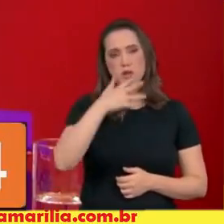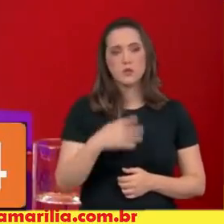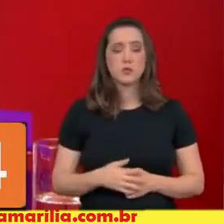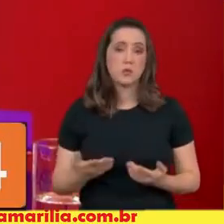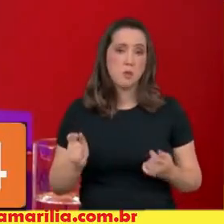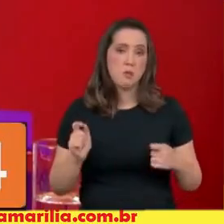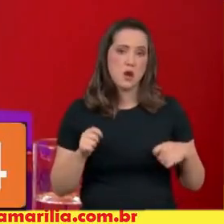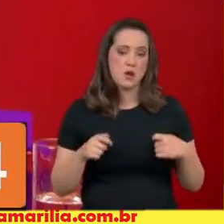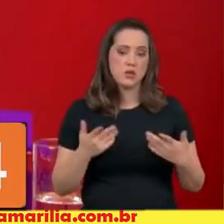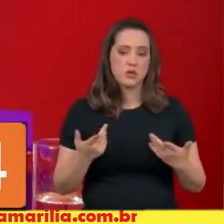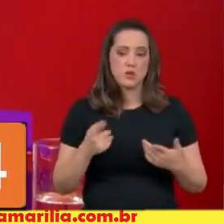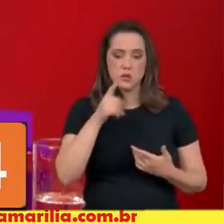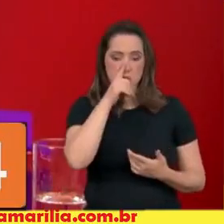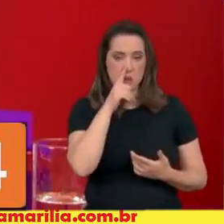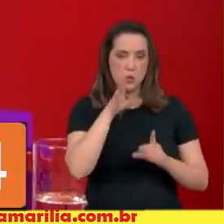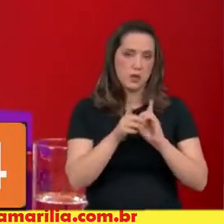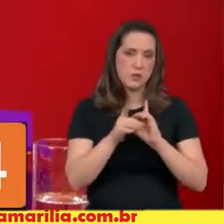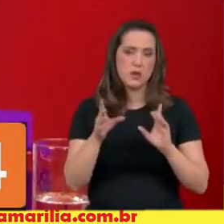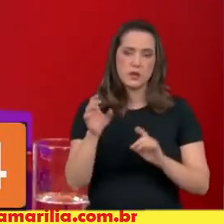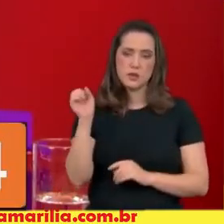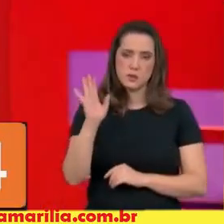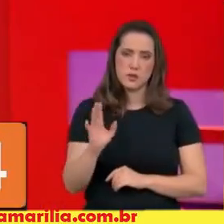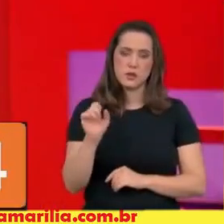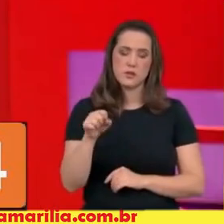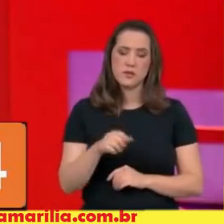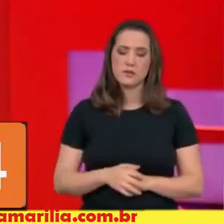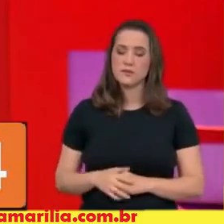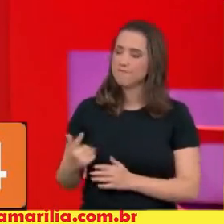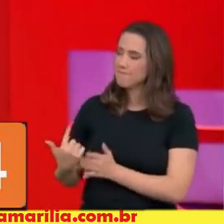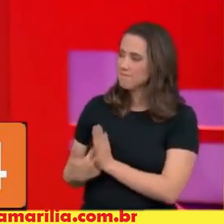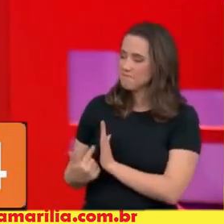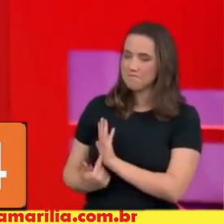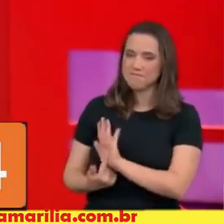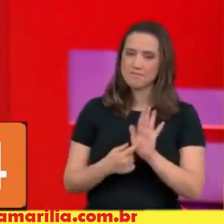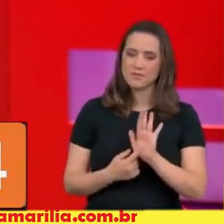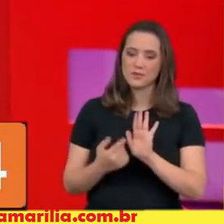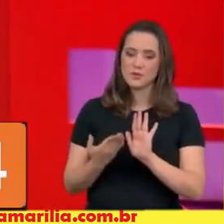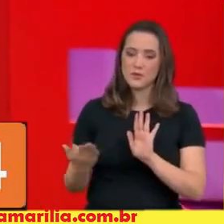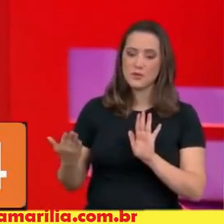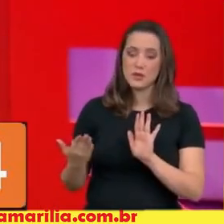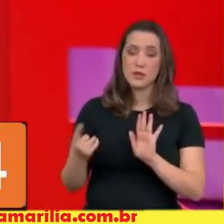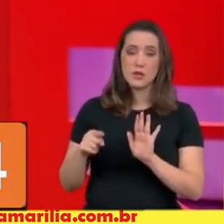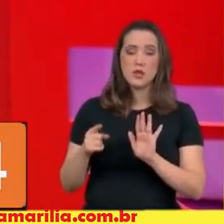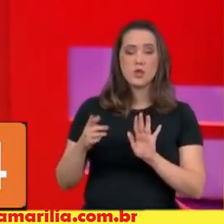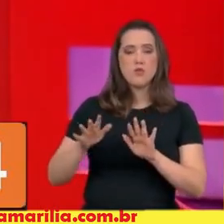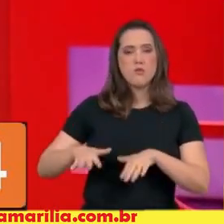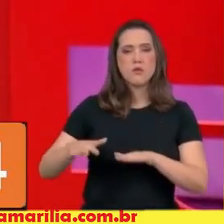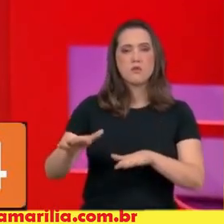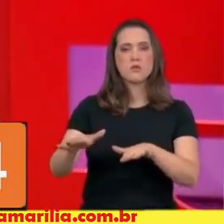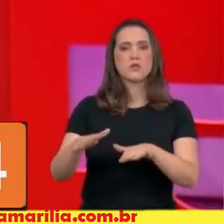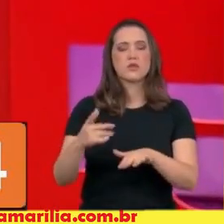pode gerar perigos para a democracia brasileira, sim. Muito bem, o livro está aqui, A Década da Revolução Perdida, a onda de manifestações